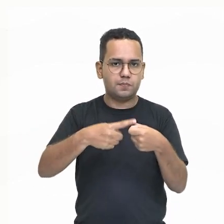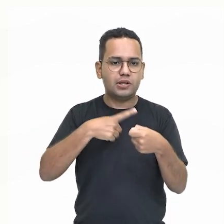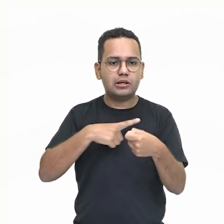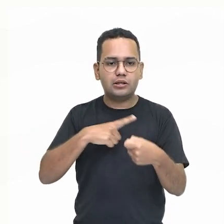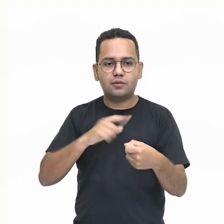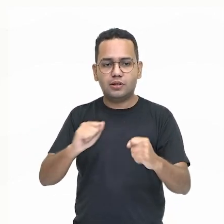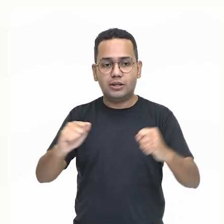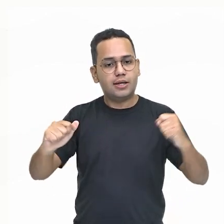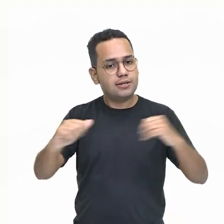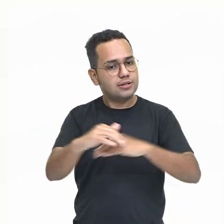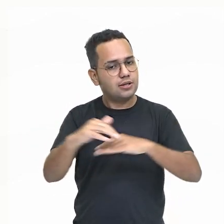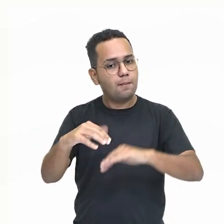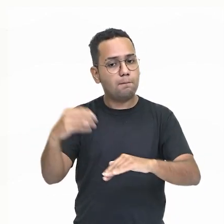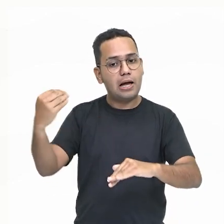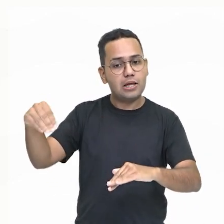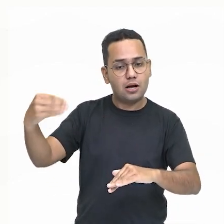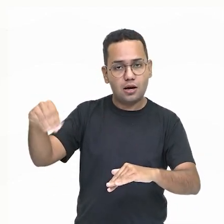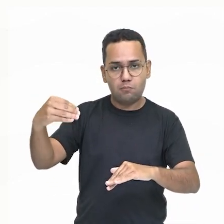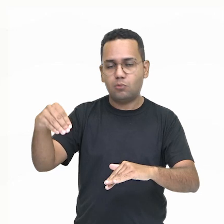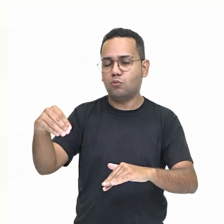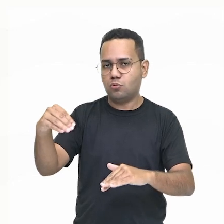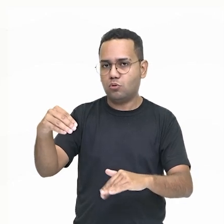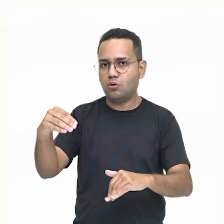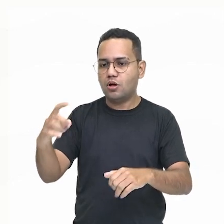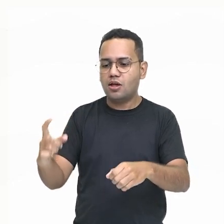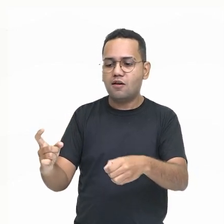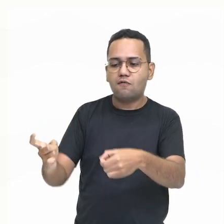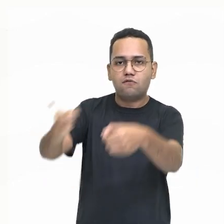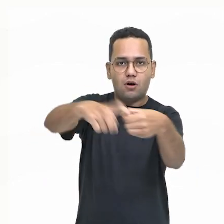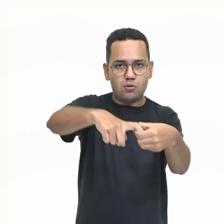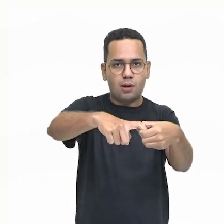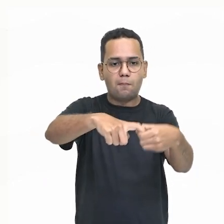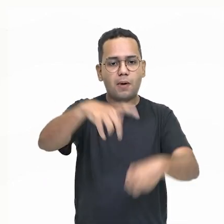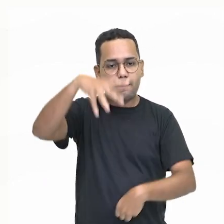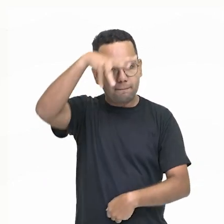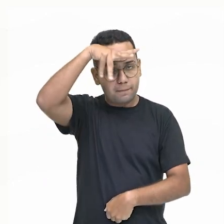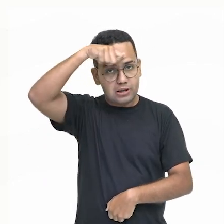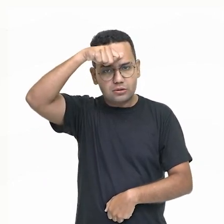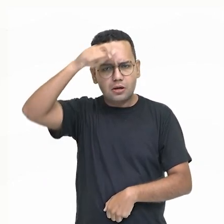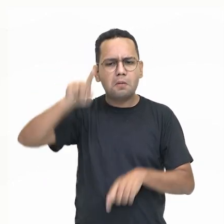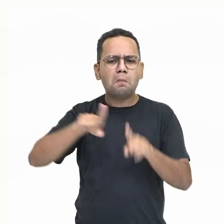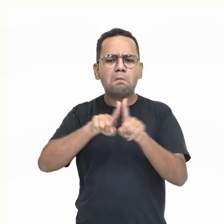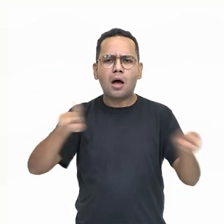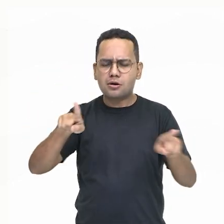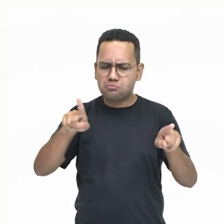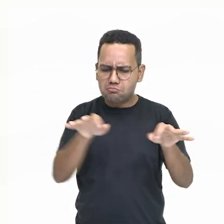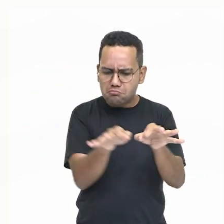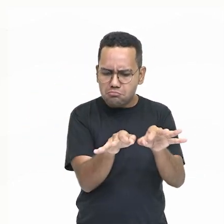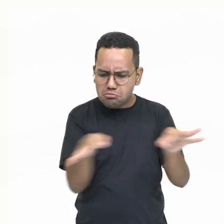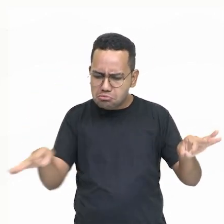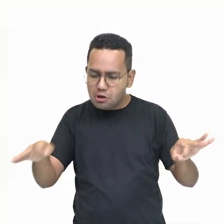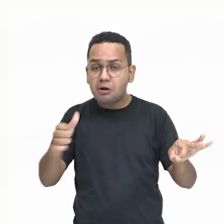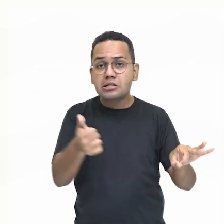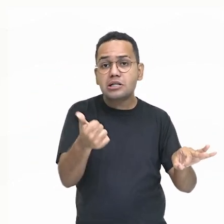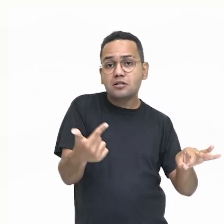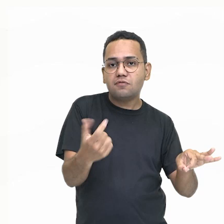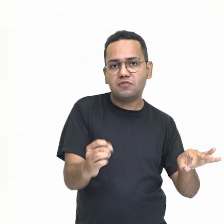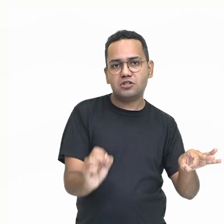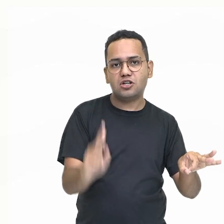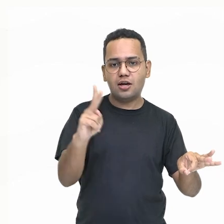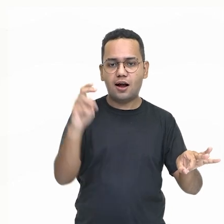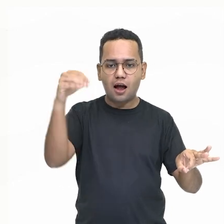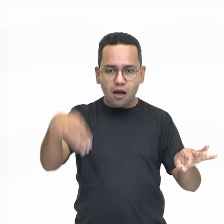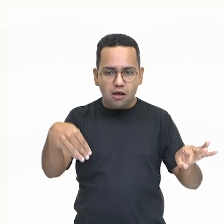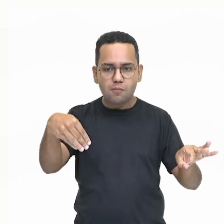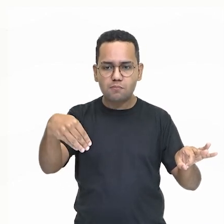Manacapuru em direção à cidade de Manaus o ônibus percorre uma distância de 120 km veja aqui pessoal